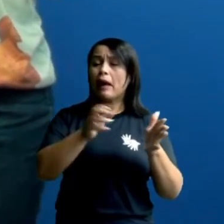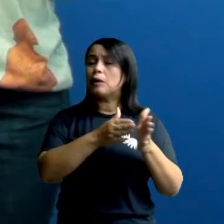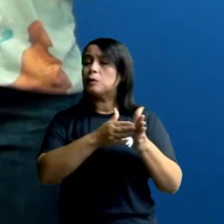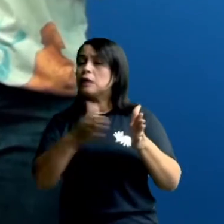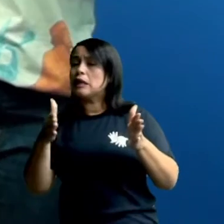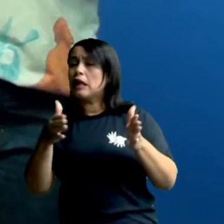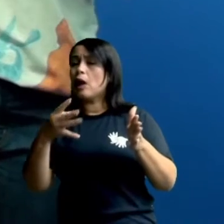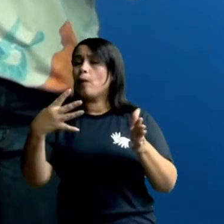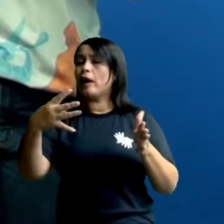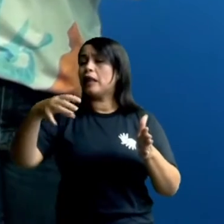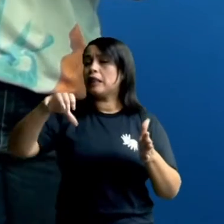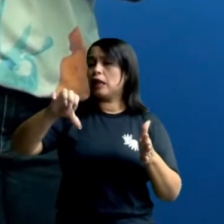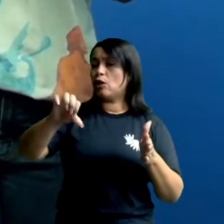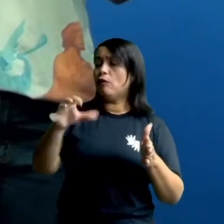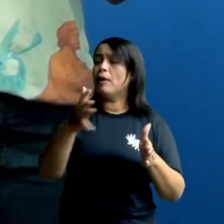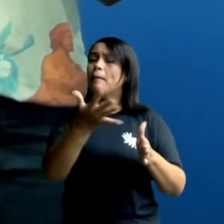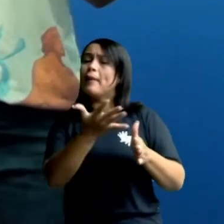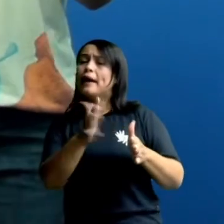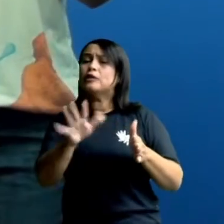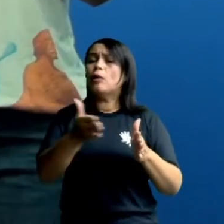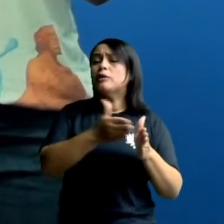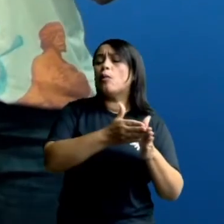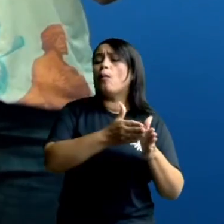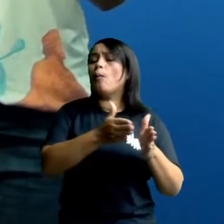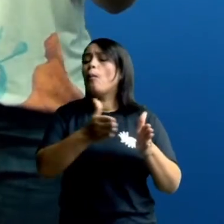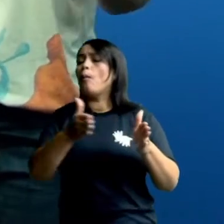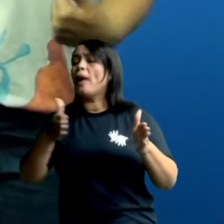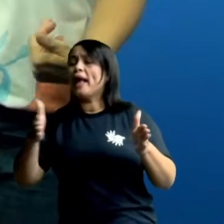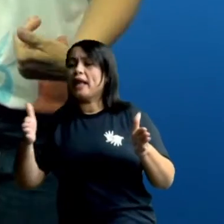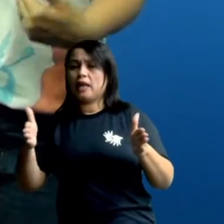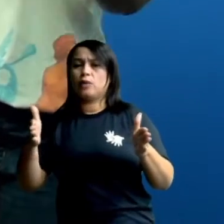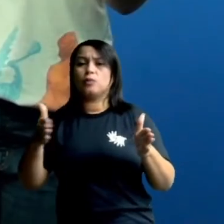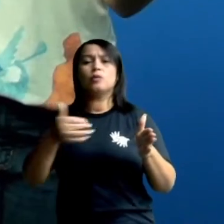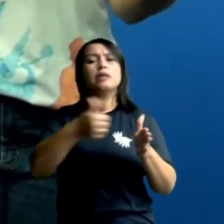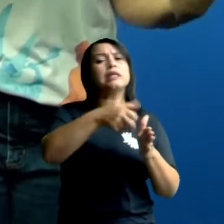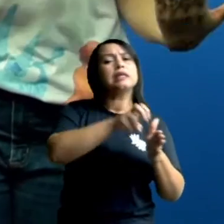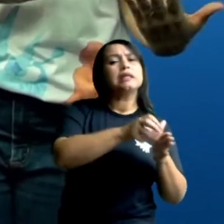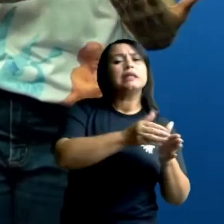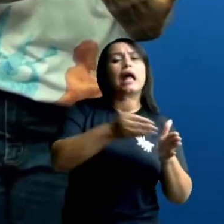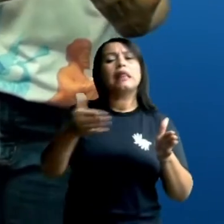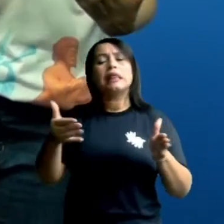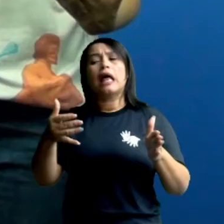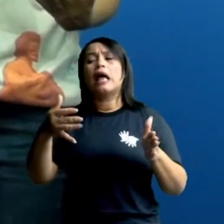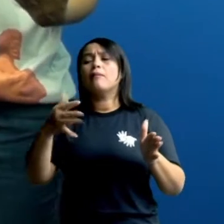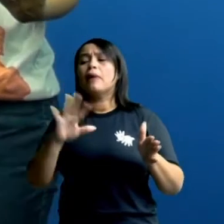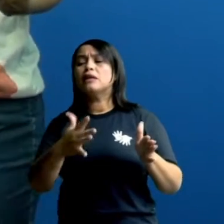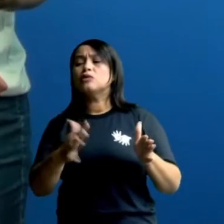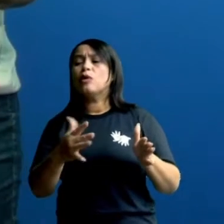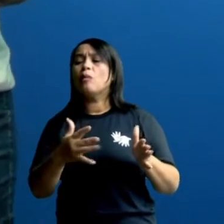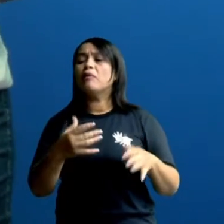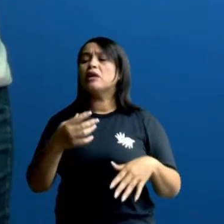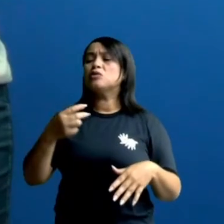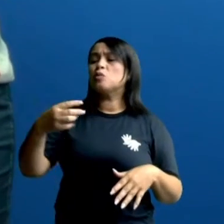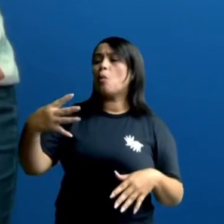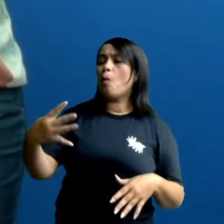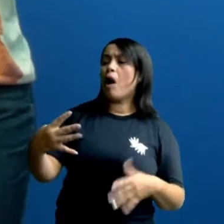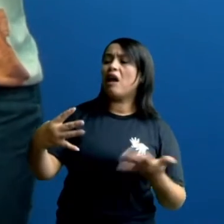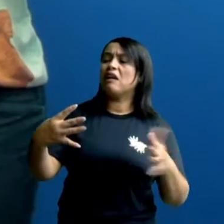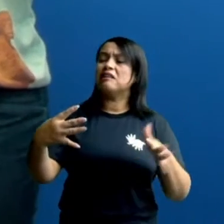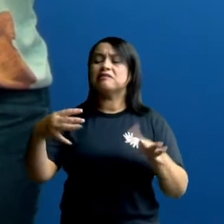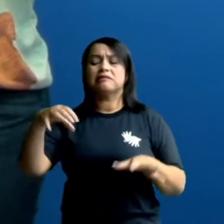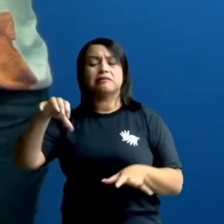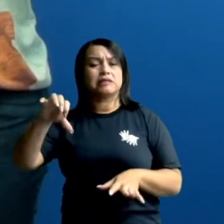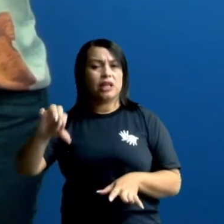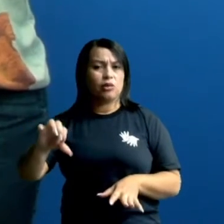uma média, né? Que seria o período que, biologicamente falando, a mulher está preparada para ter filho. Certo? Então, entre 15